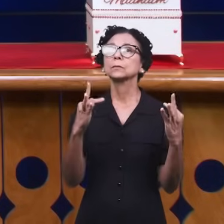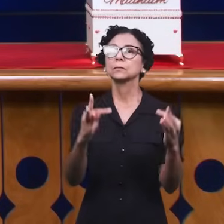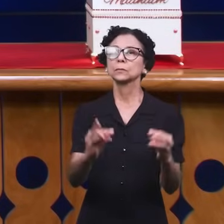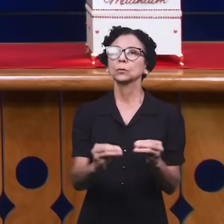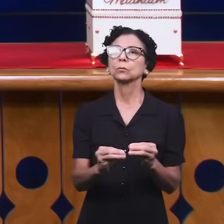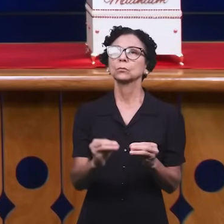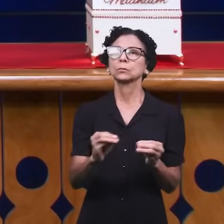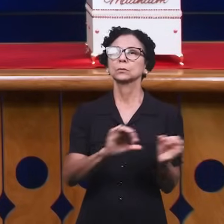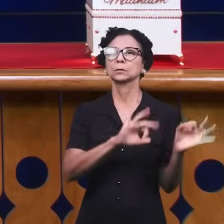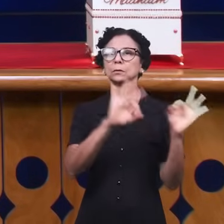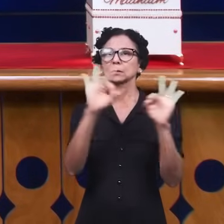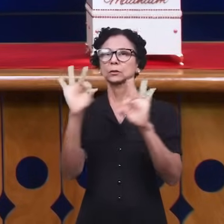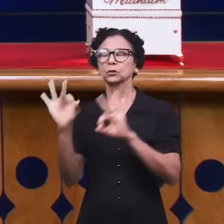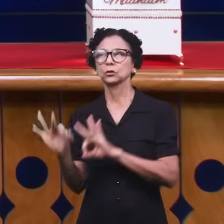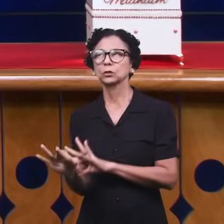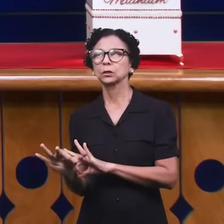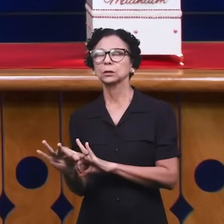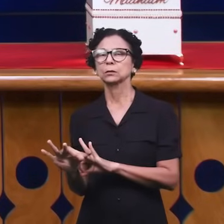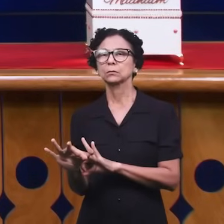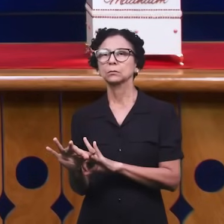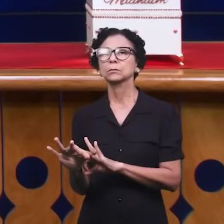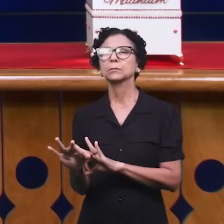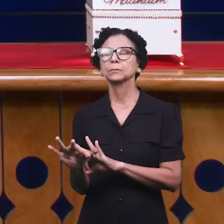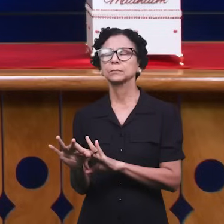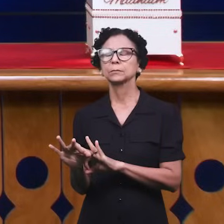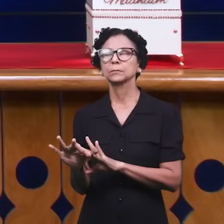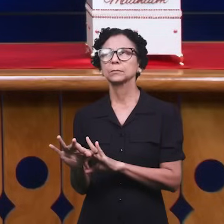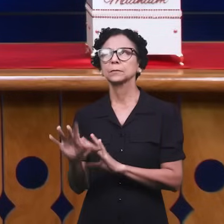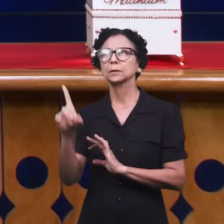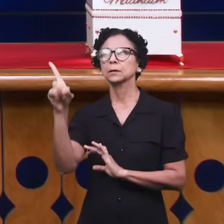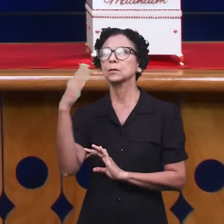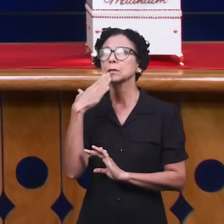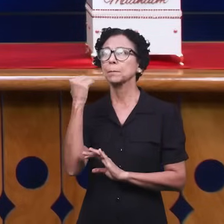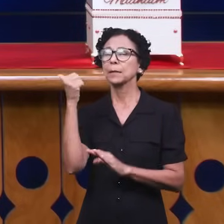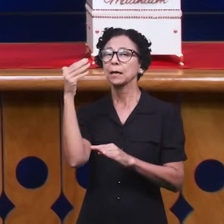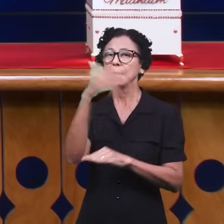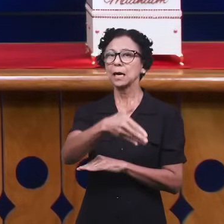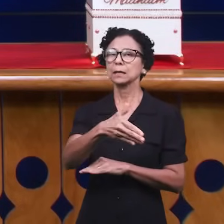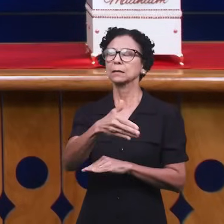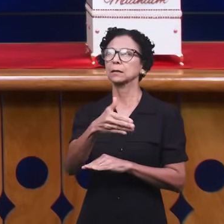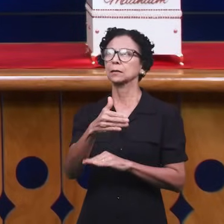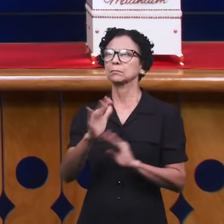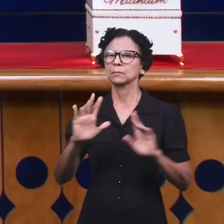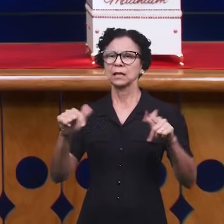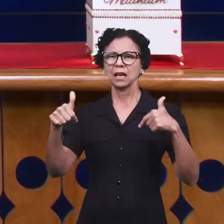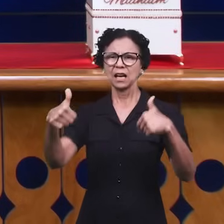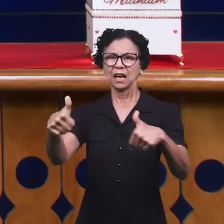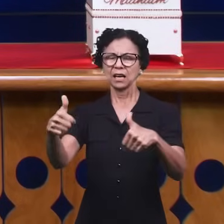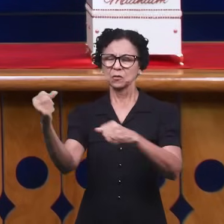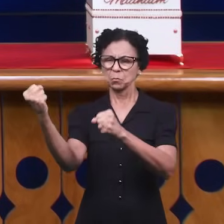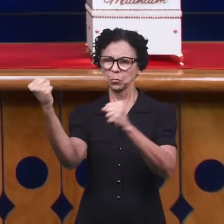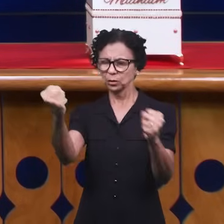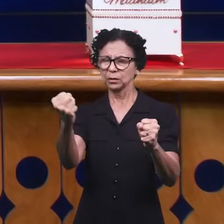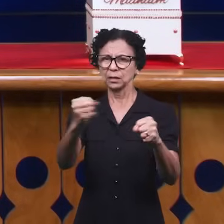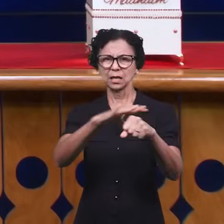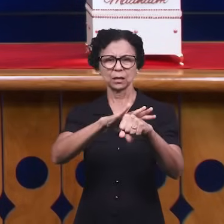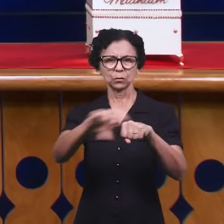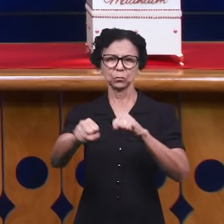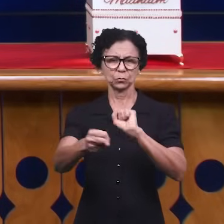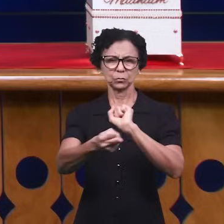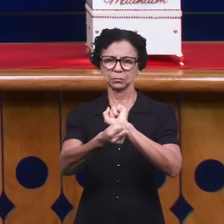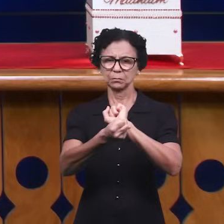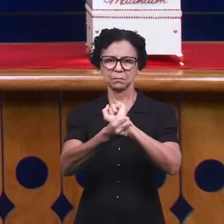estão nos assistindo, nos ouvindo. Ó Pai, entra nos lares. Opera, Senhor, cura a